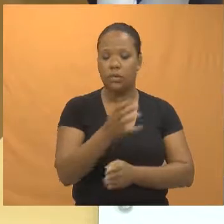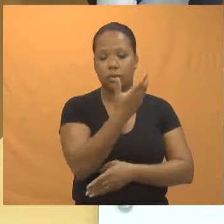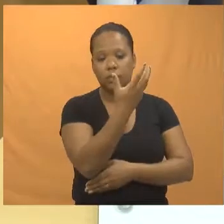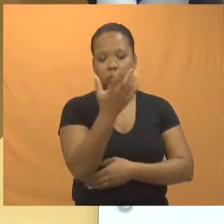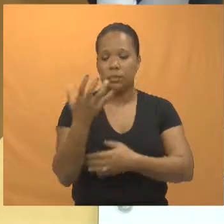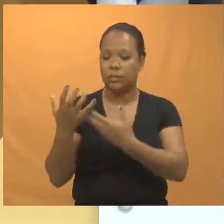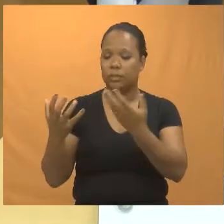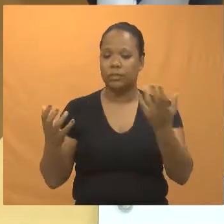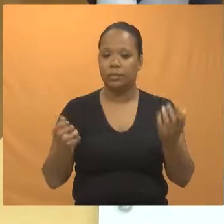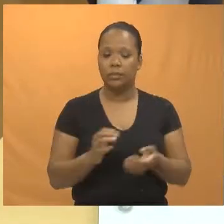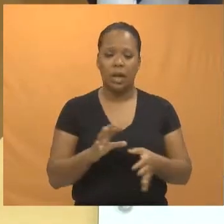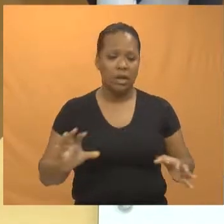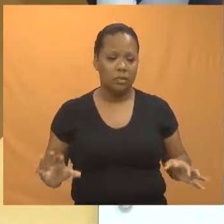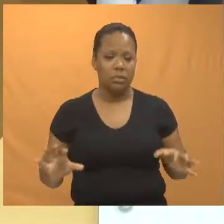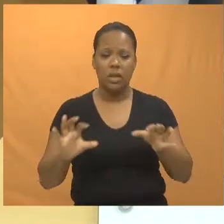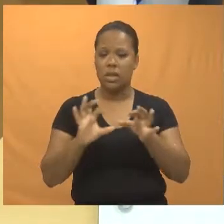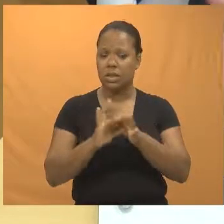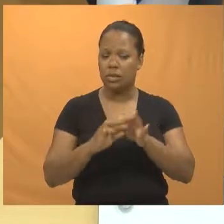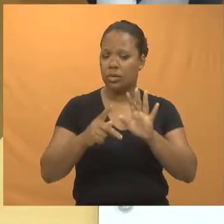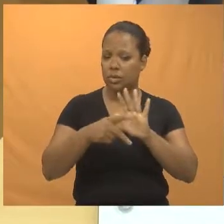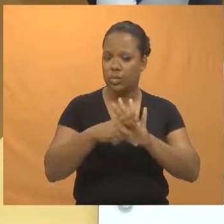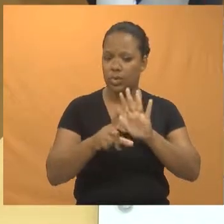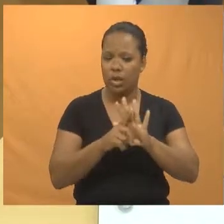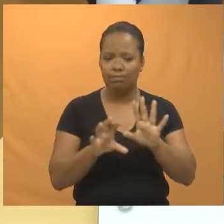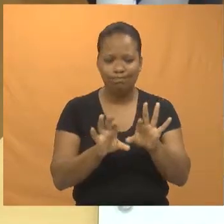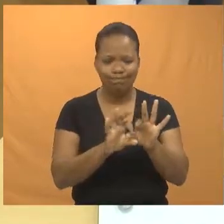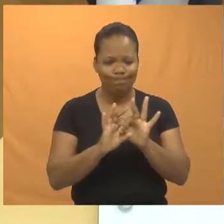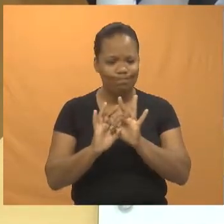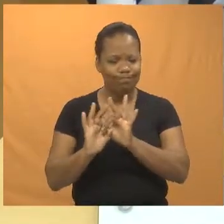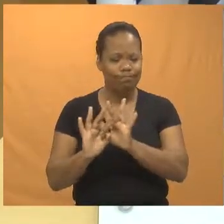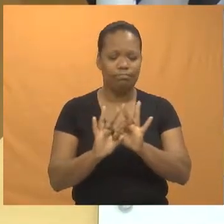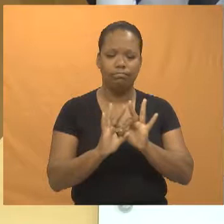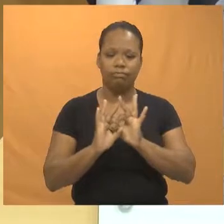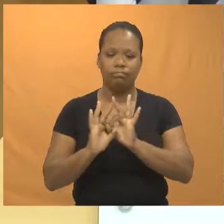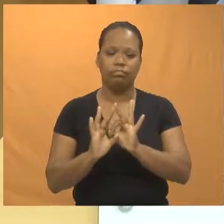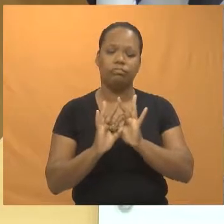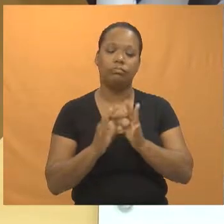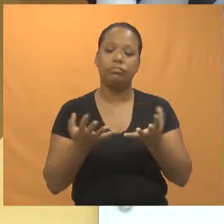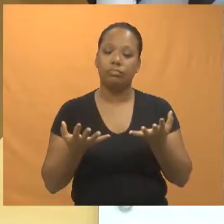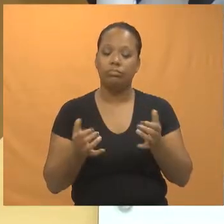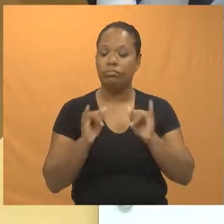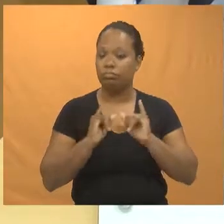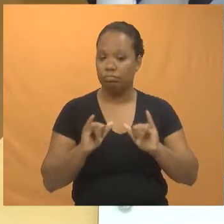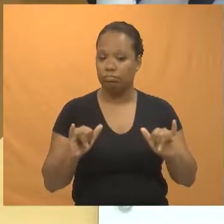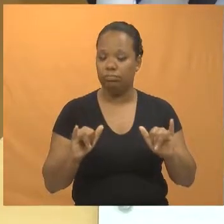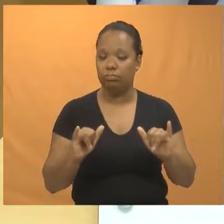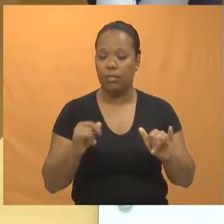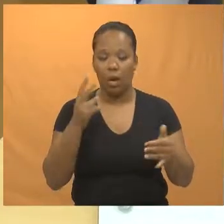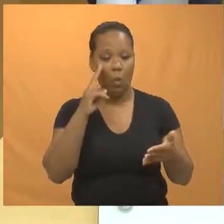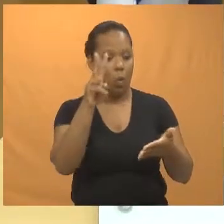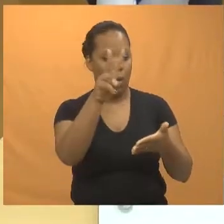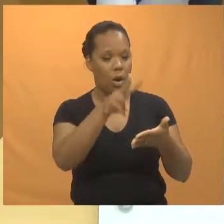está intimamente ligado a esse projeto ou vice-versa. E eu quero dizer que analisei